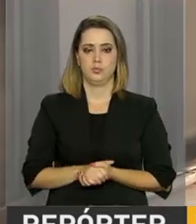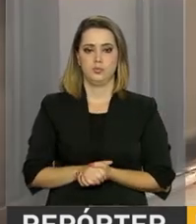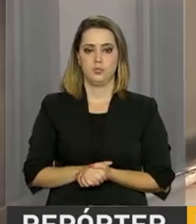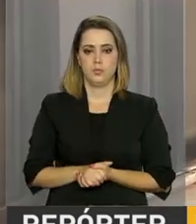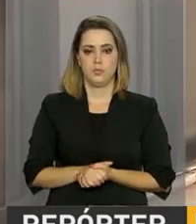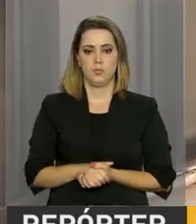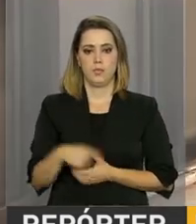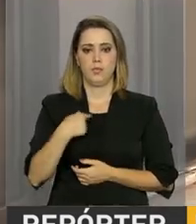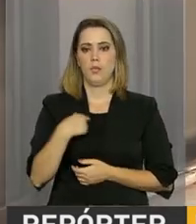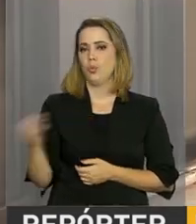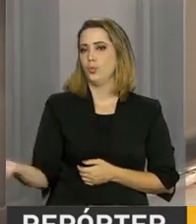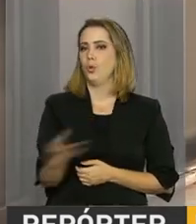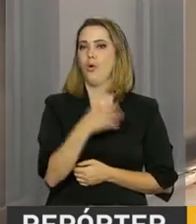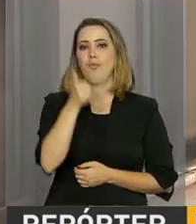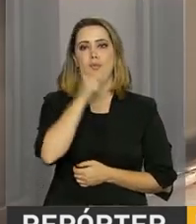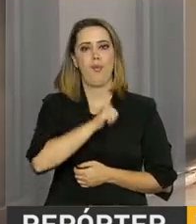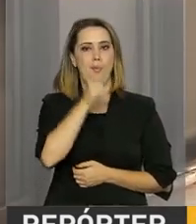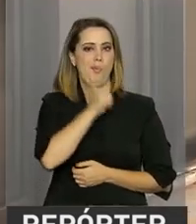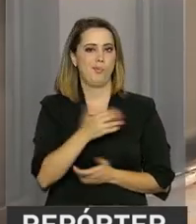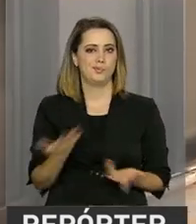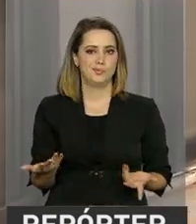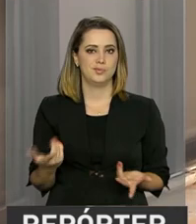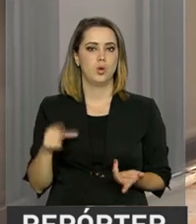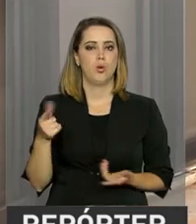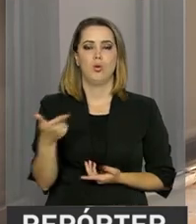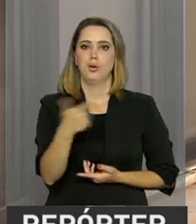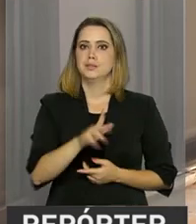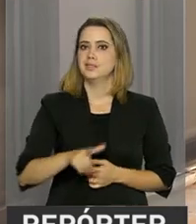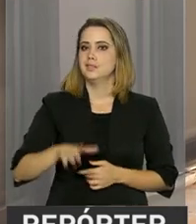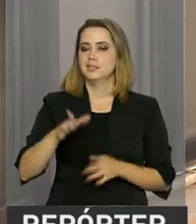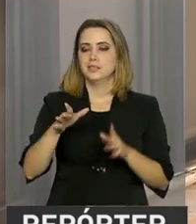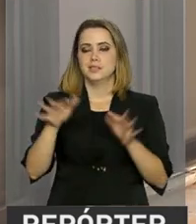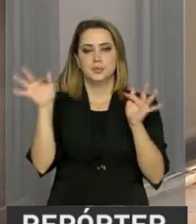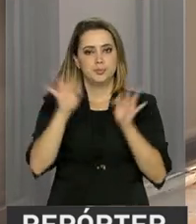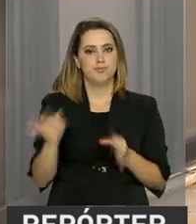hospital. Eu sou outra Grace hoje, uma pessoa disposta,